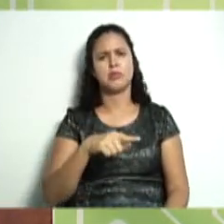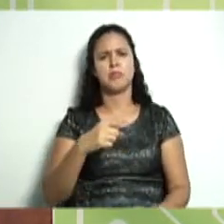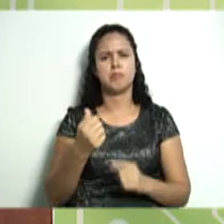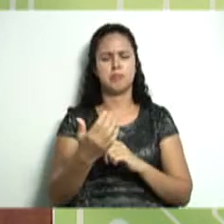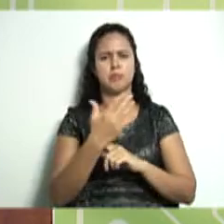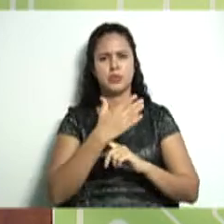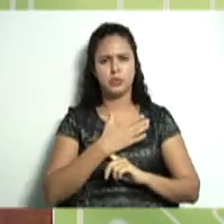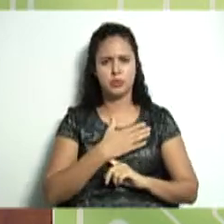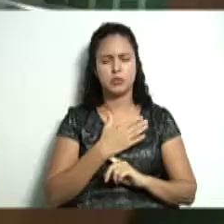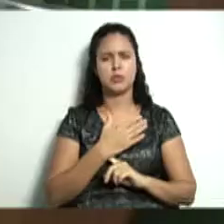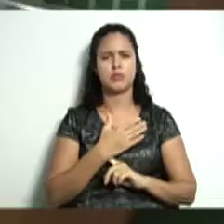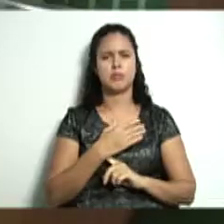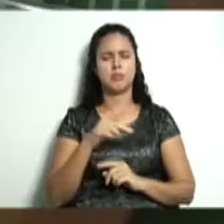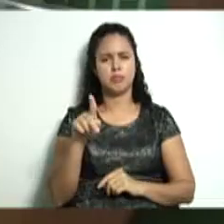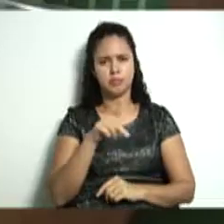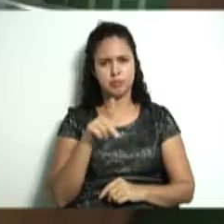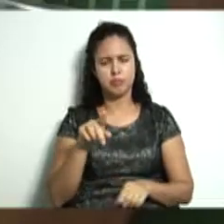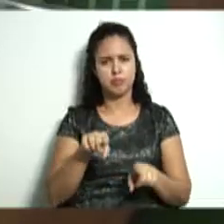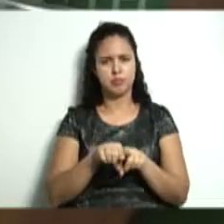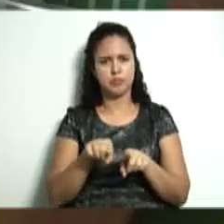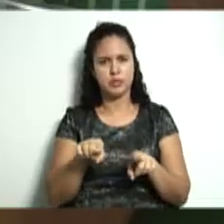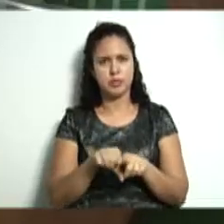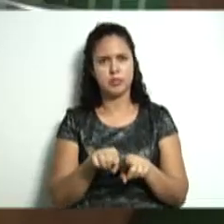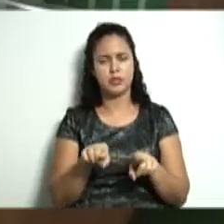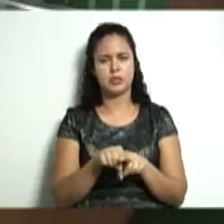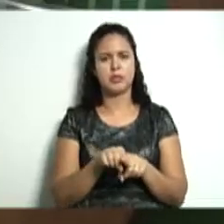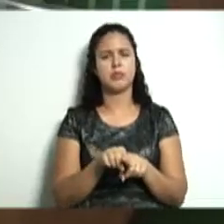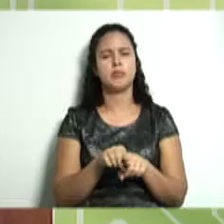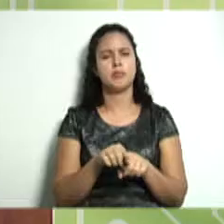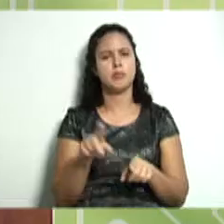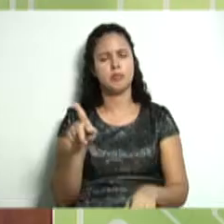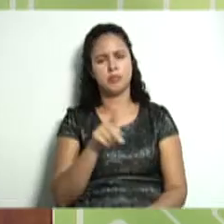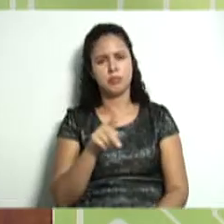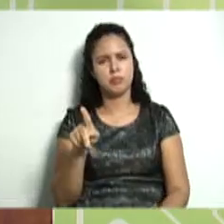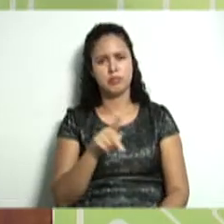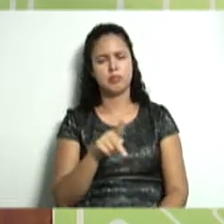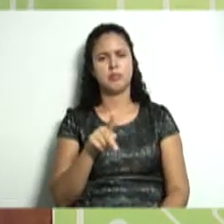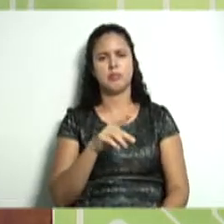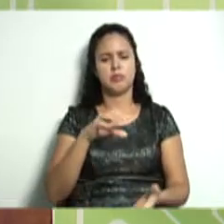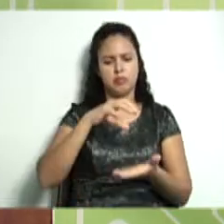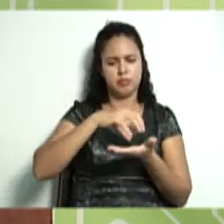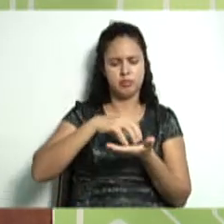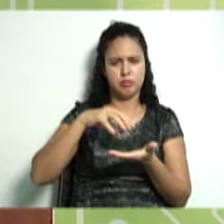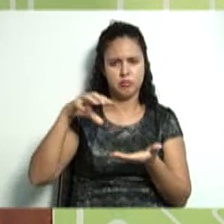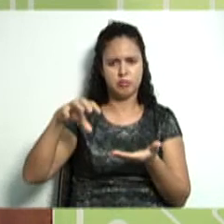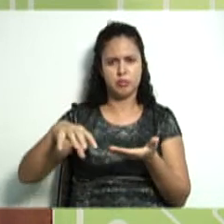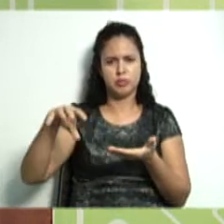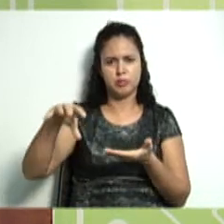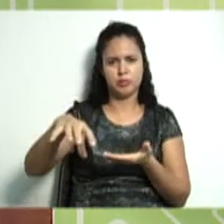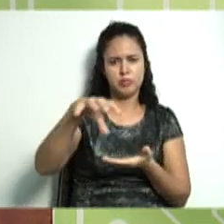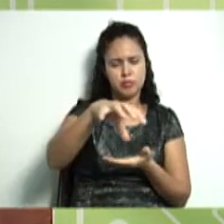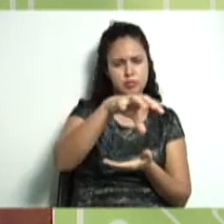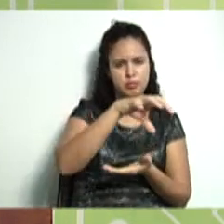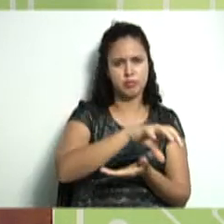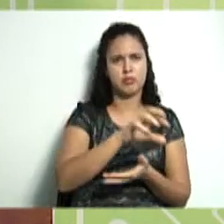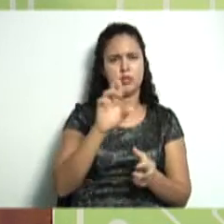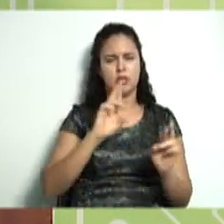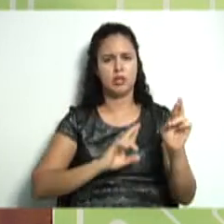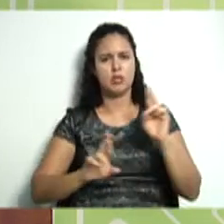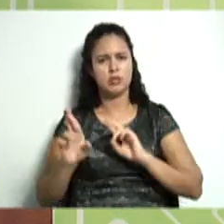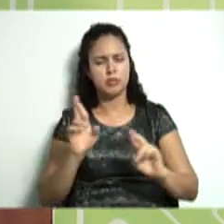Maraí, amei essa participação. Obrigada. Os professores também lá nos polos que mandaram todas essas questões,